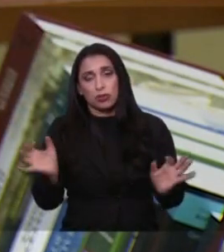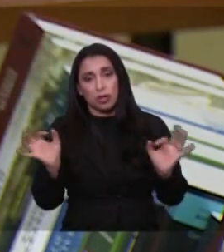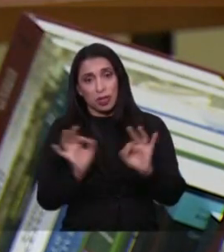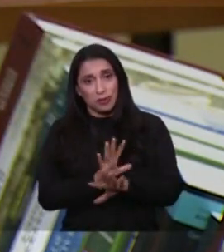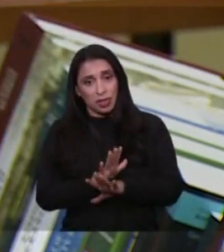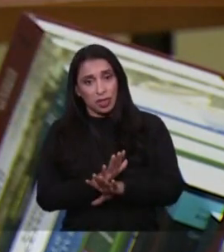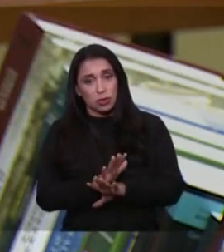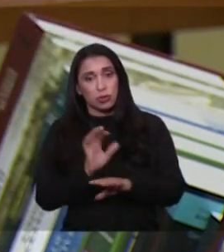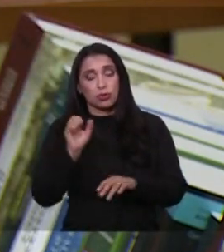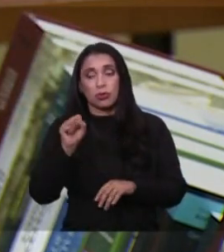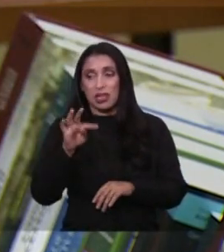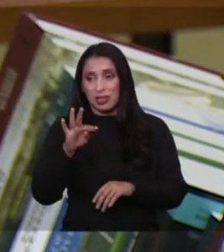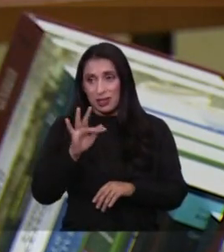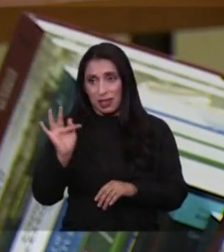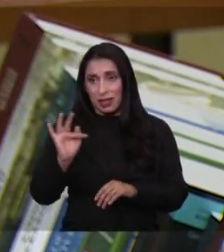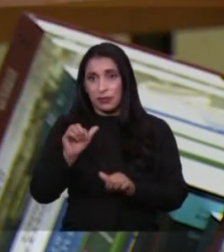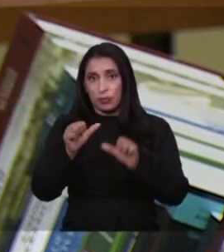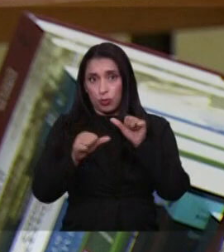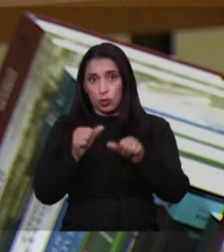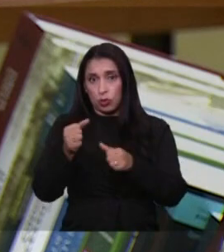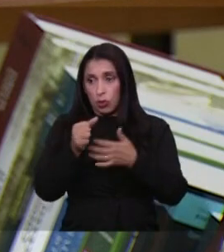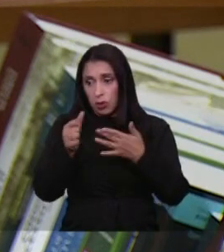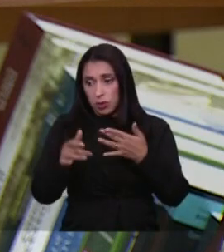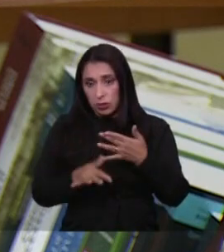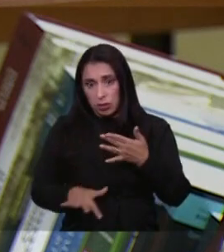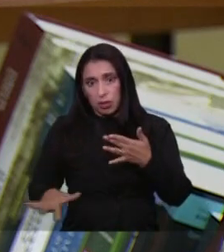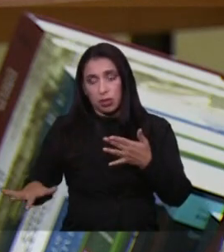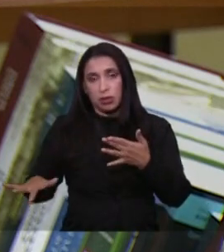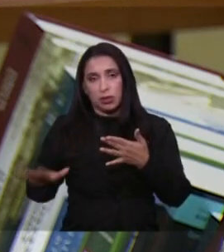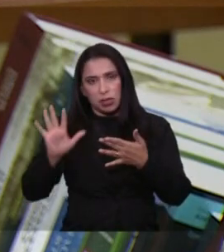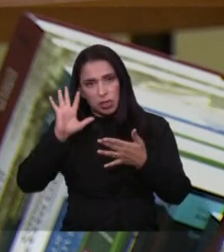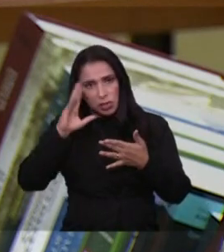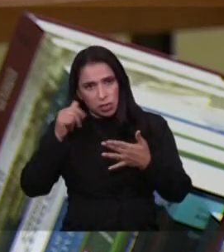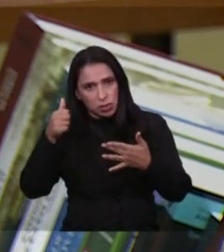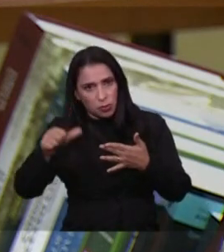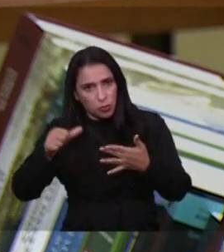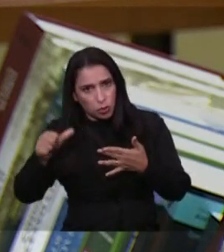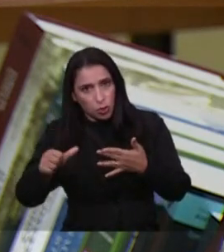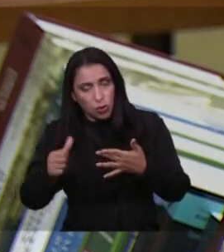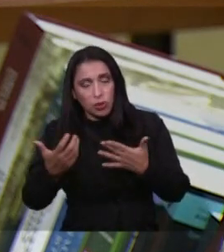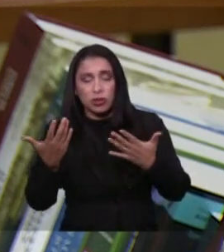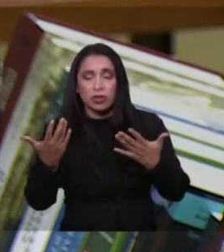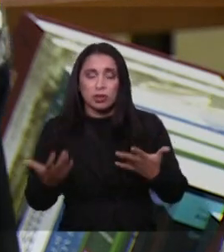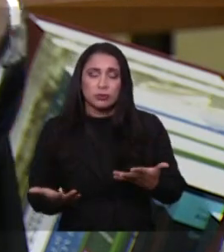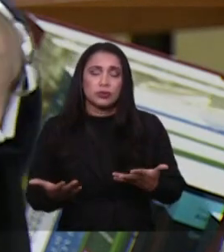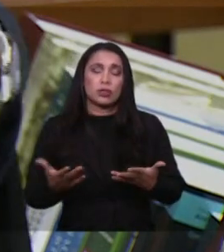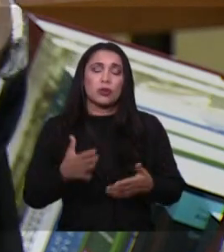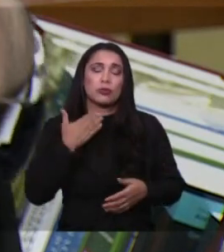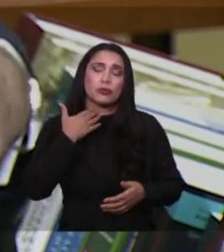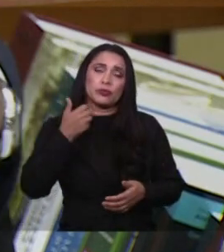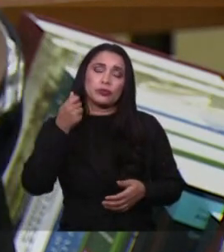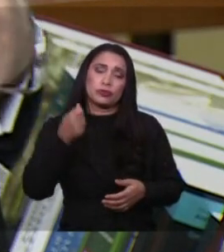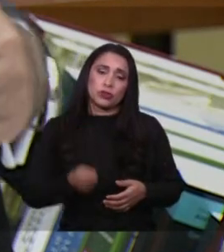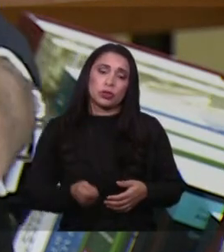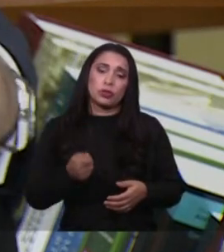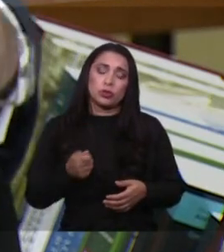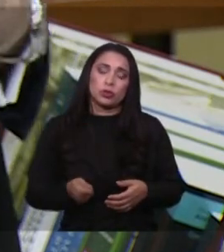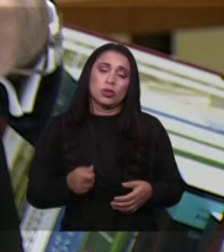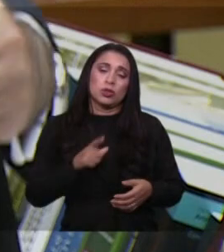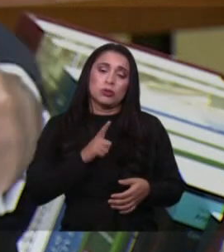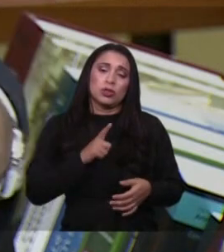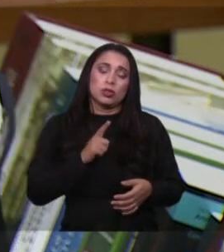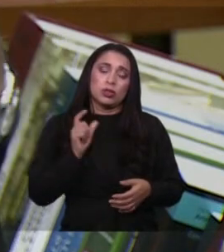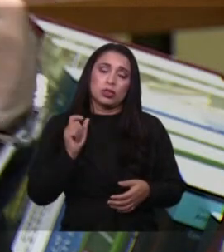mudou a sua jurisprudência, elas teriam oportunidade, o juiz teria oportunidade de